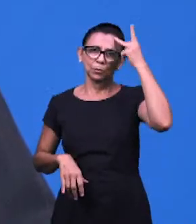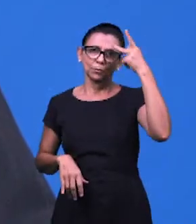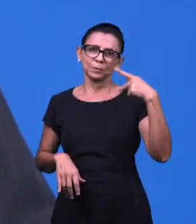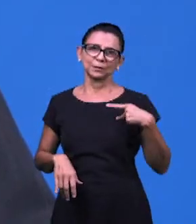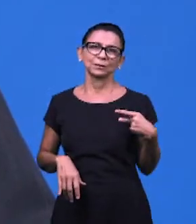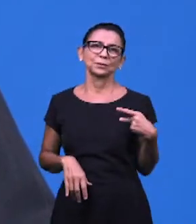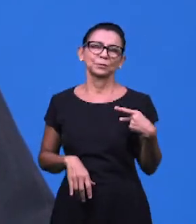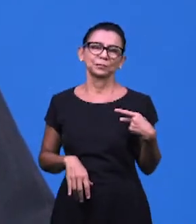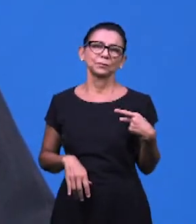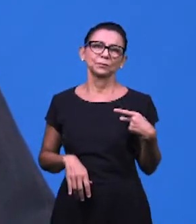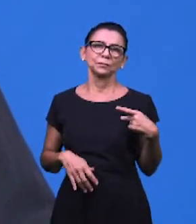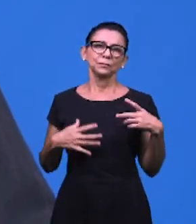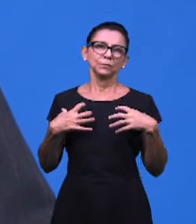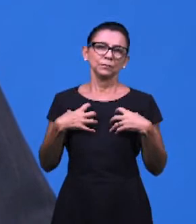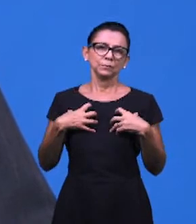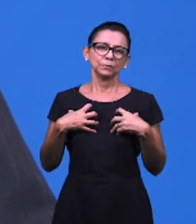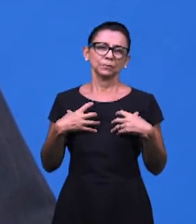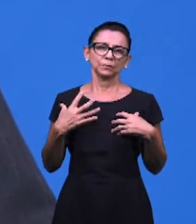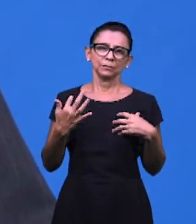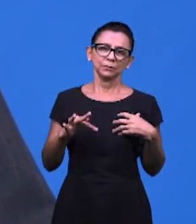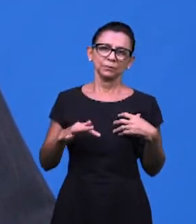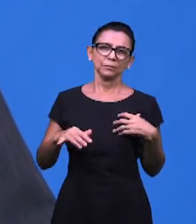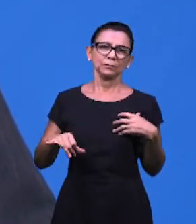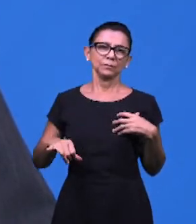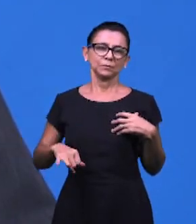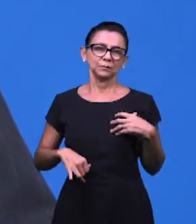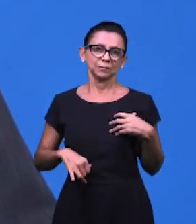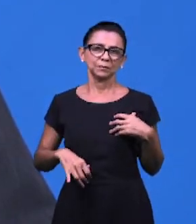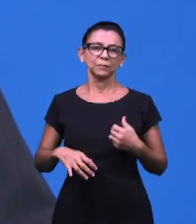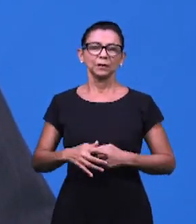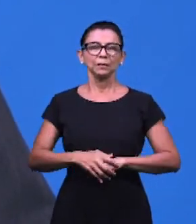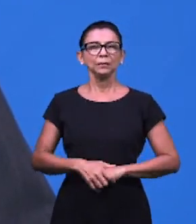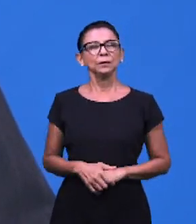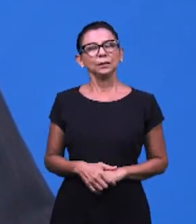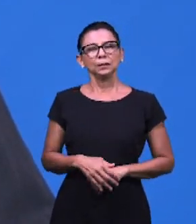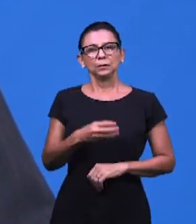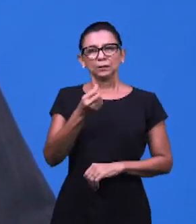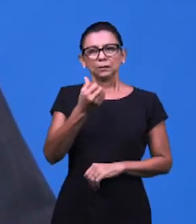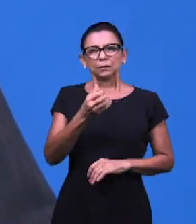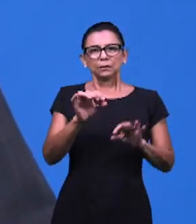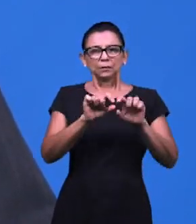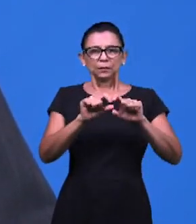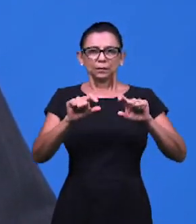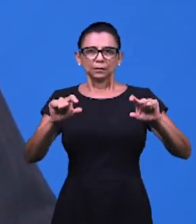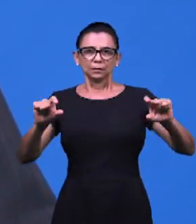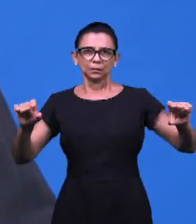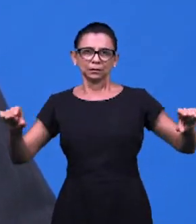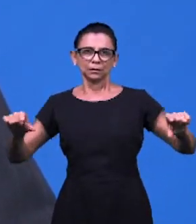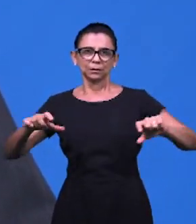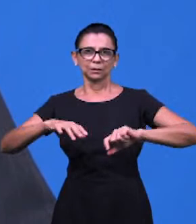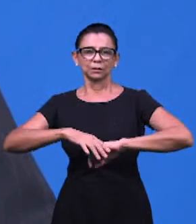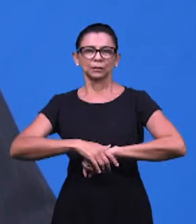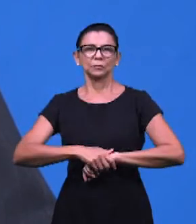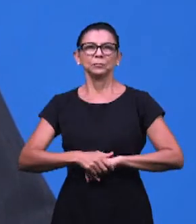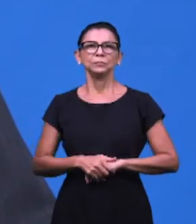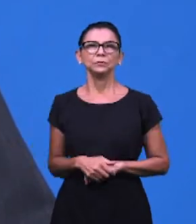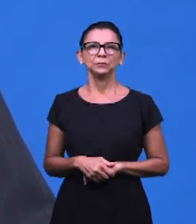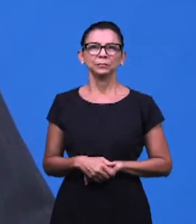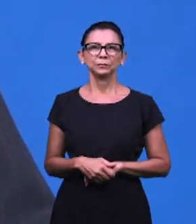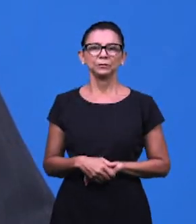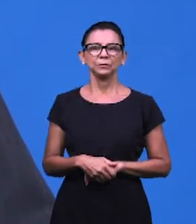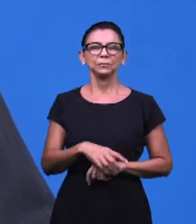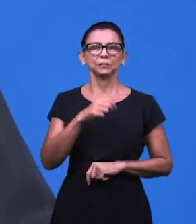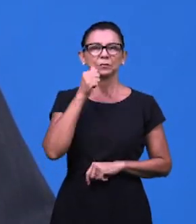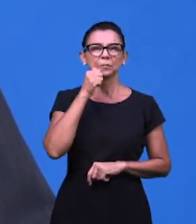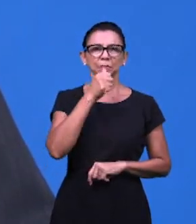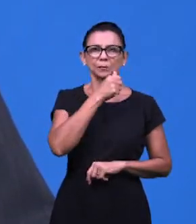bem colocada essa frase do nosso companheiro, nosso irmão ali, Elilson, da nossa igreja em Universidade, no estado